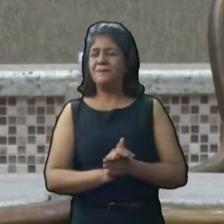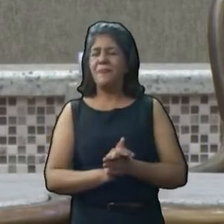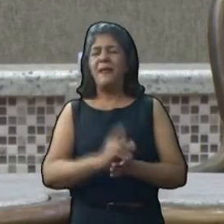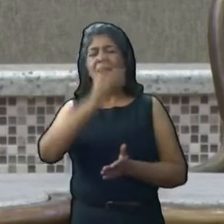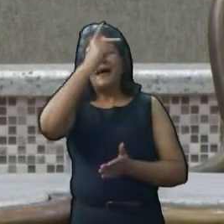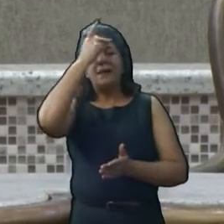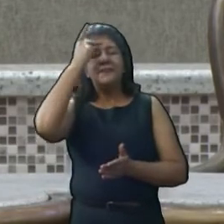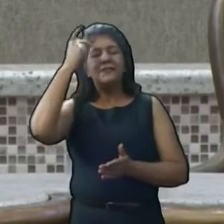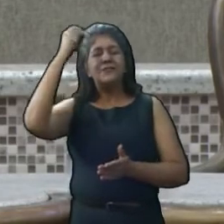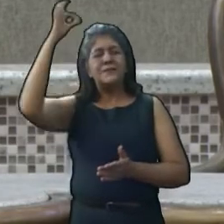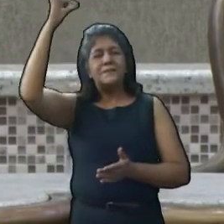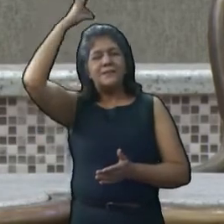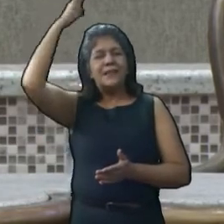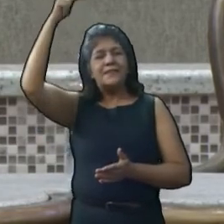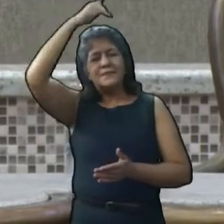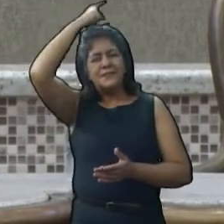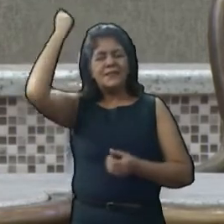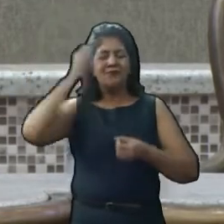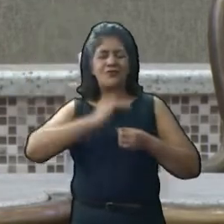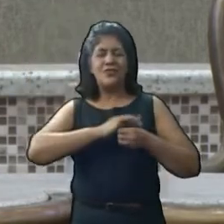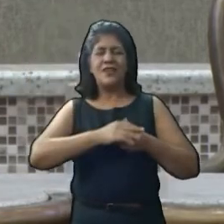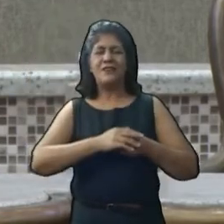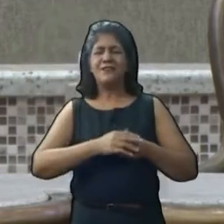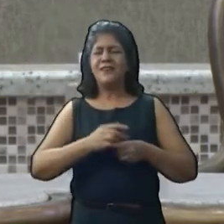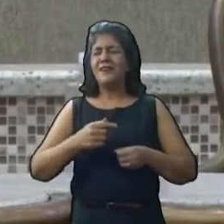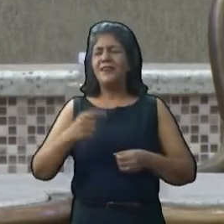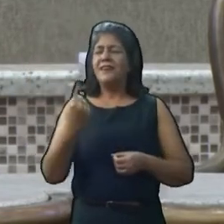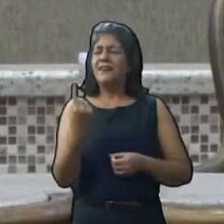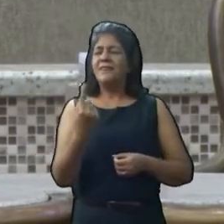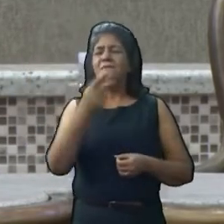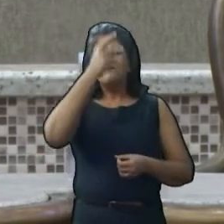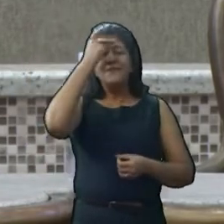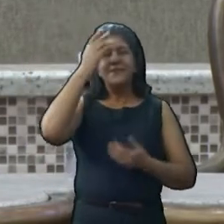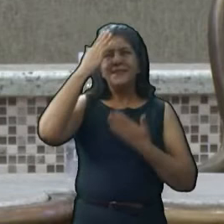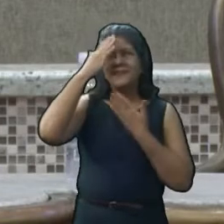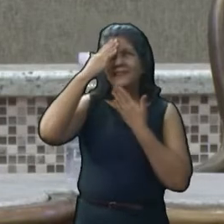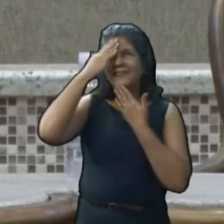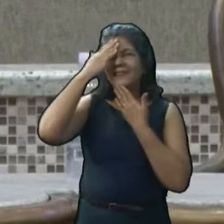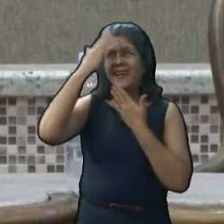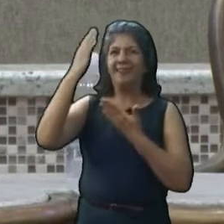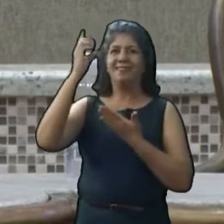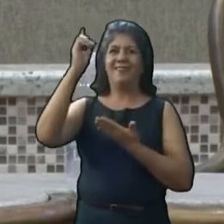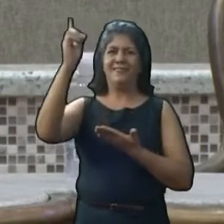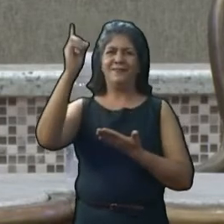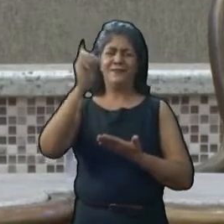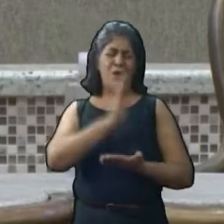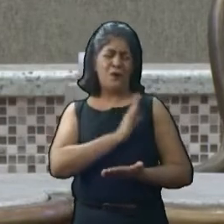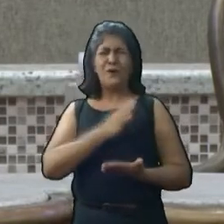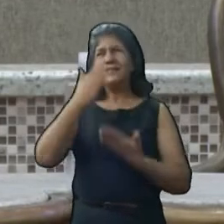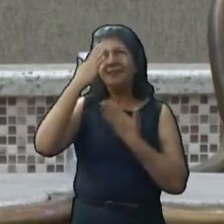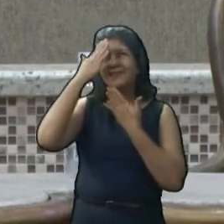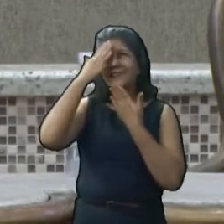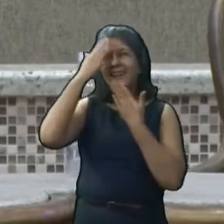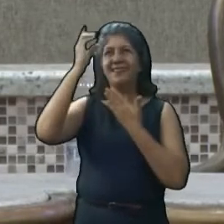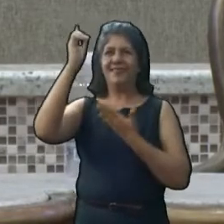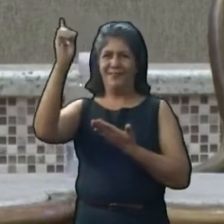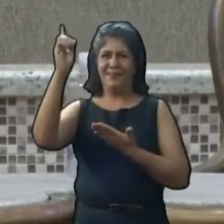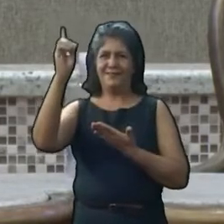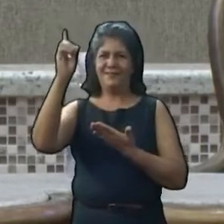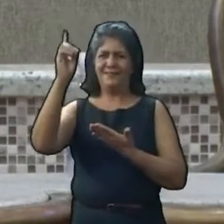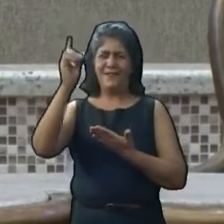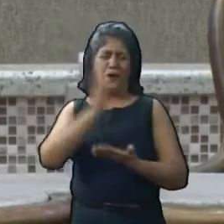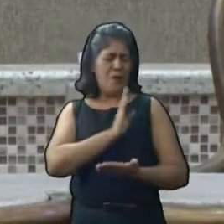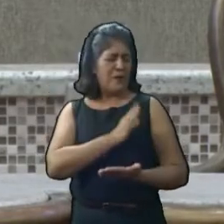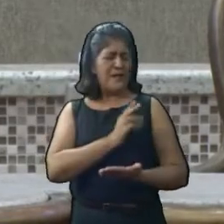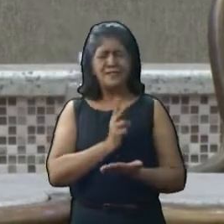santo de deus é uma pessoa grata grata a deus tem um coração grato tem um coração que